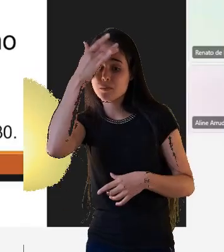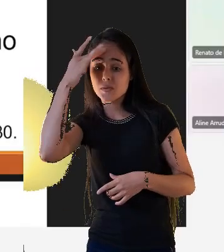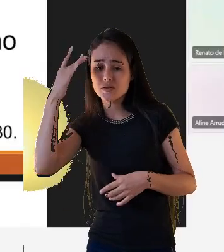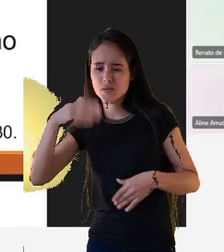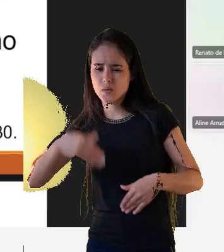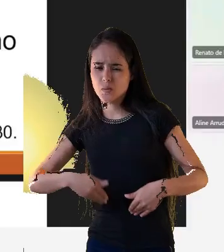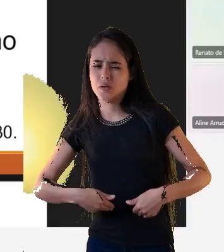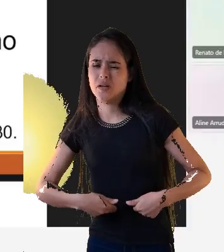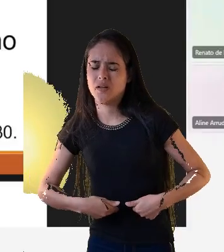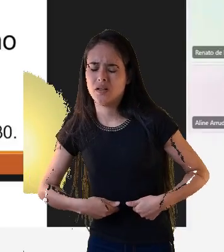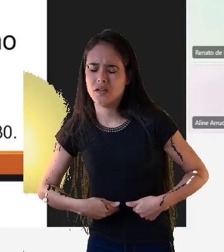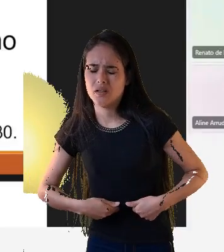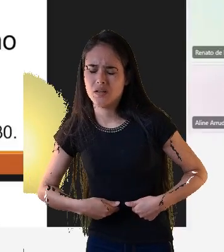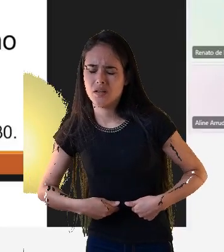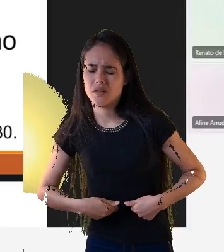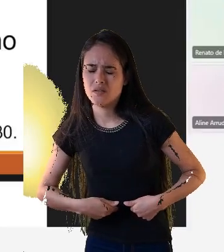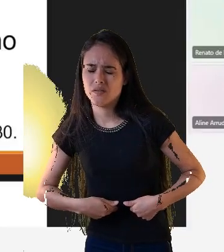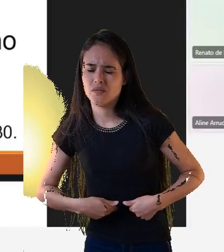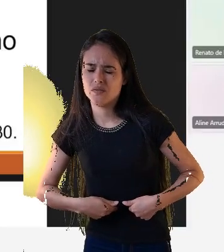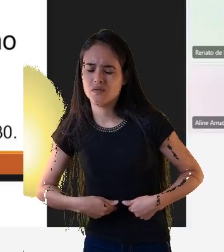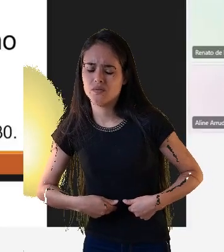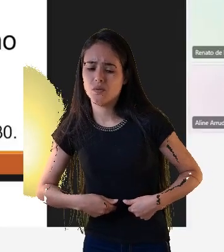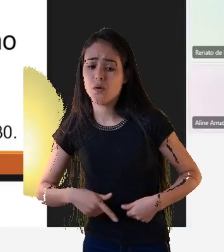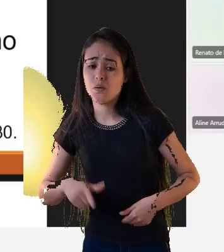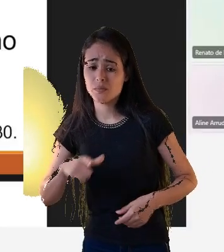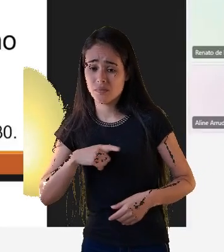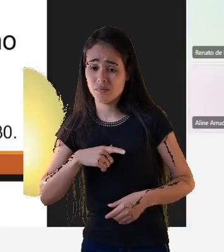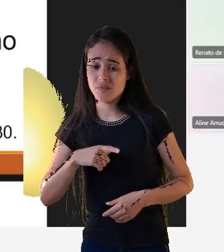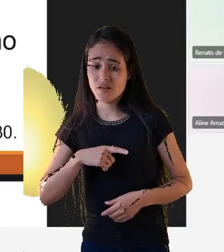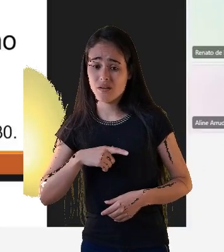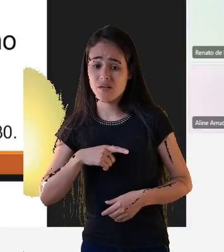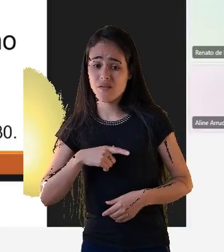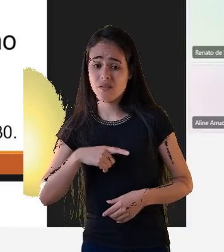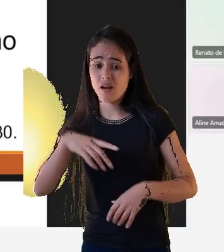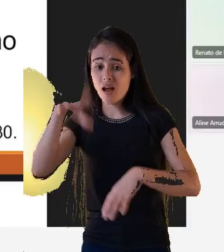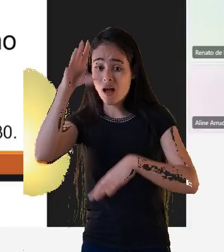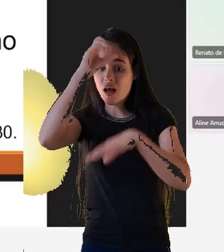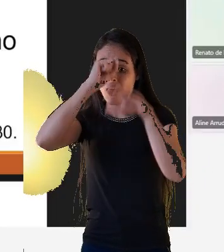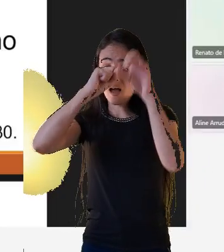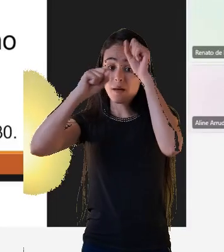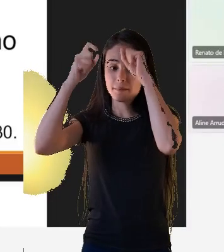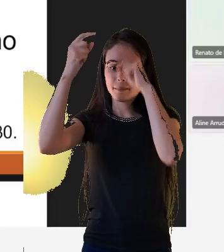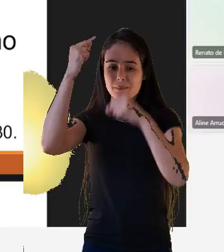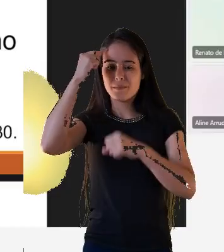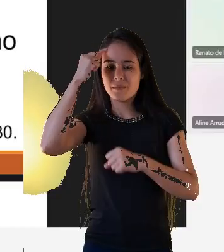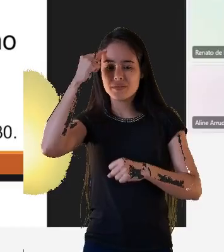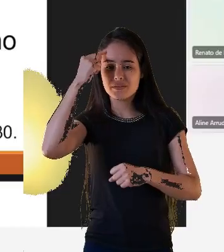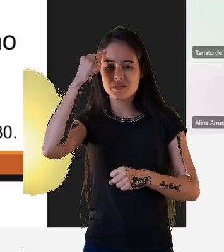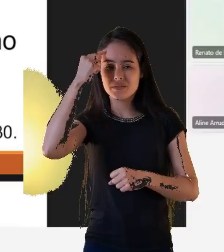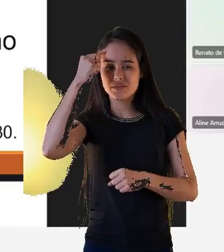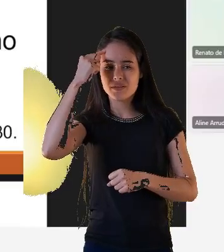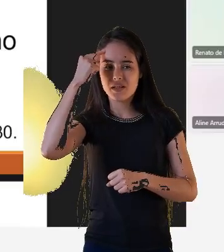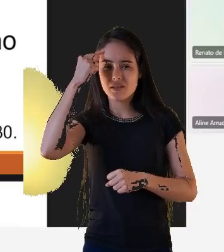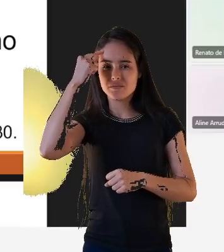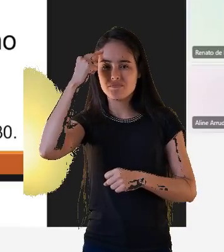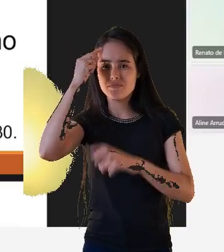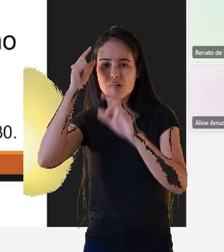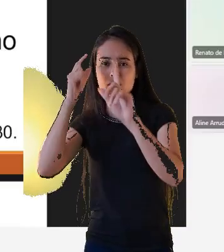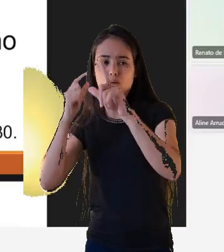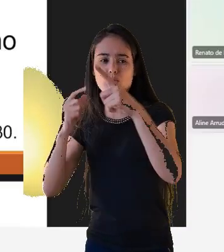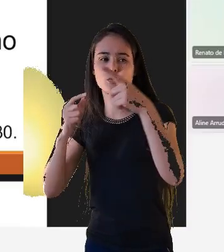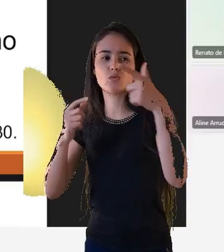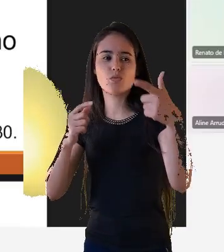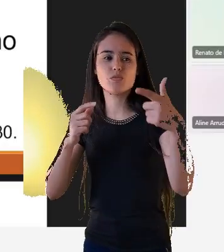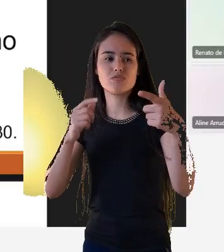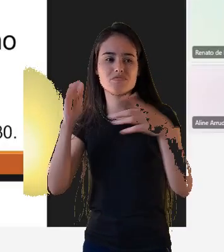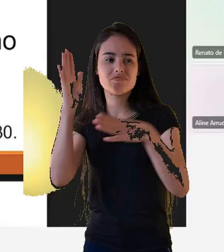trazido vários trechos, né, de livros que falam sobre trabalho, né? Louças de Família, que foi